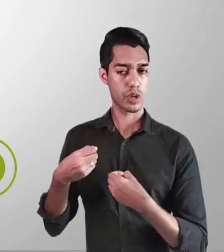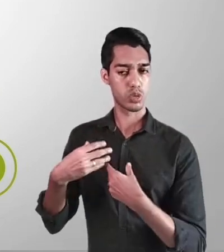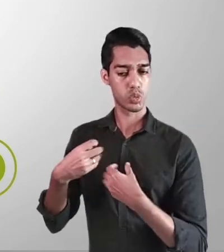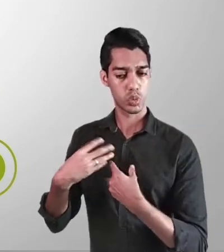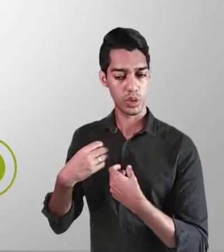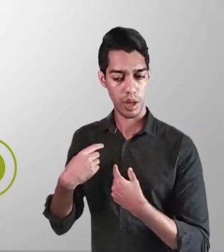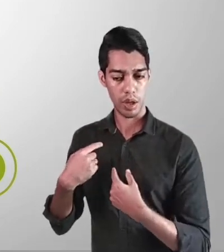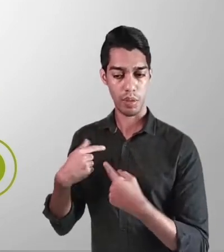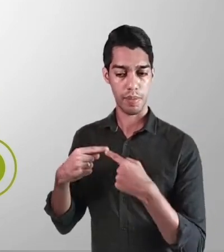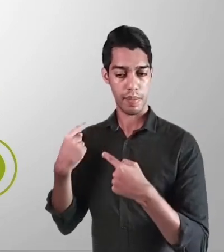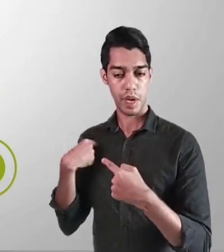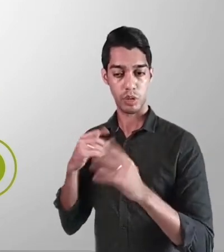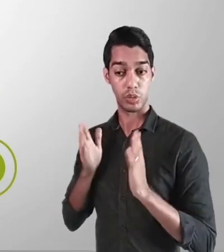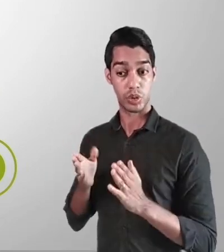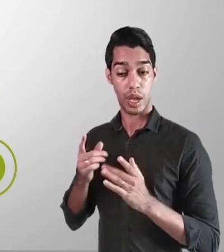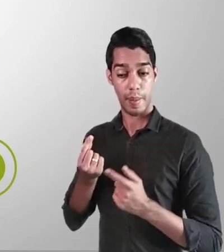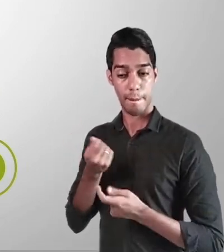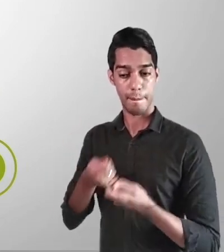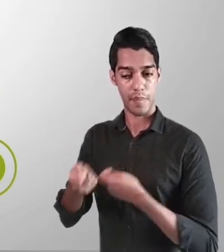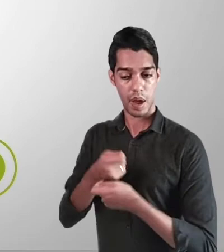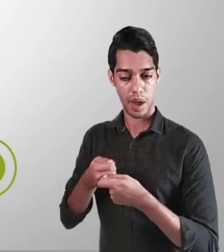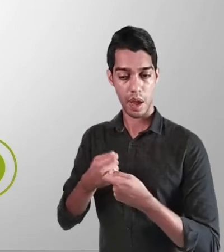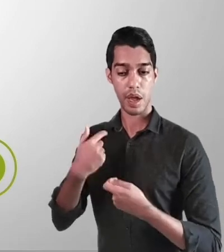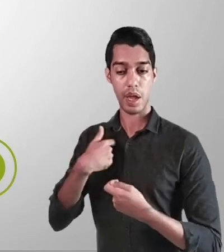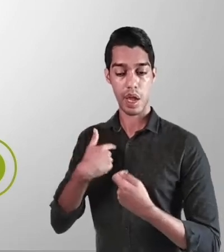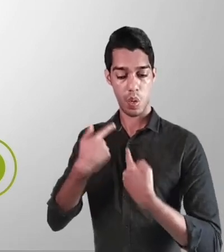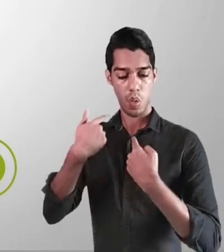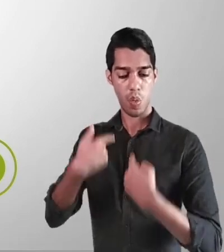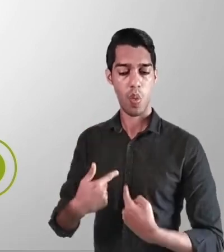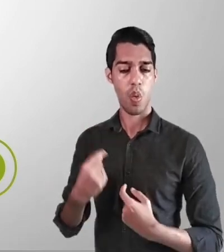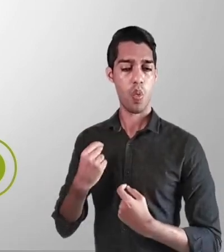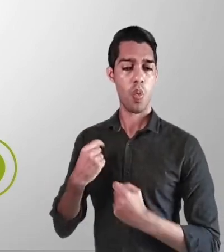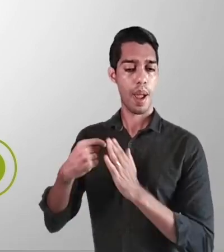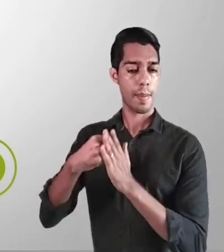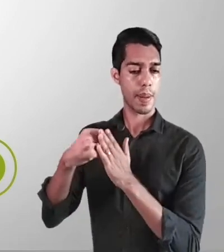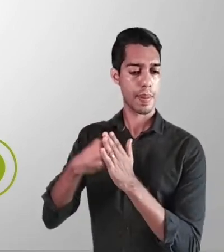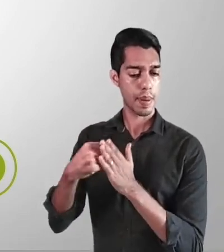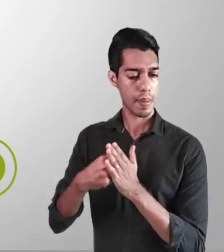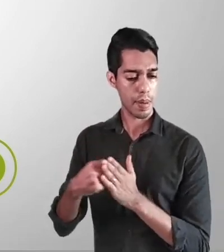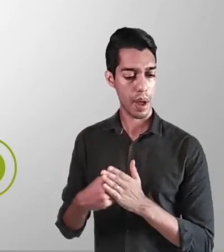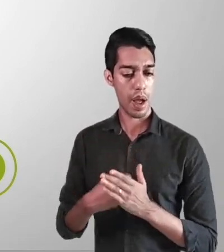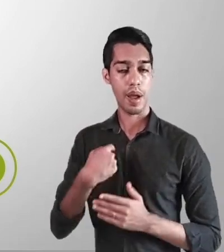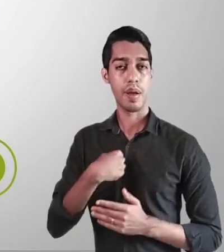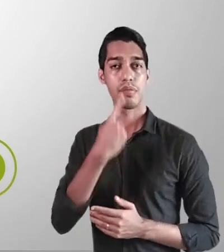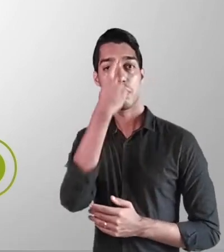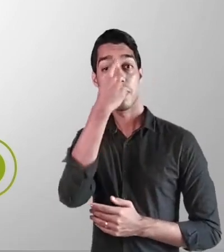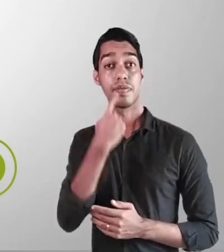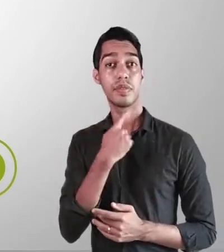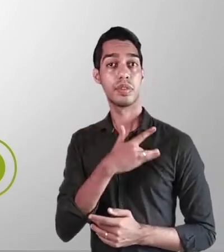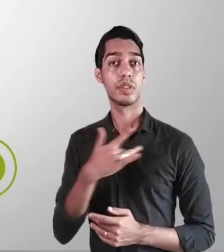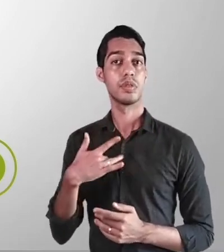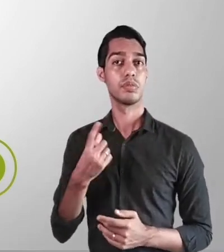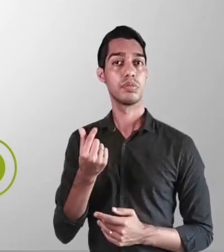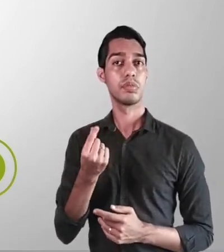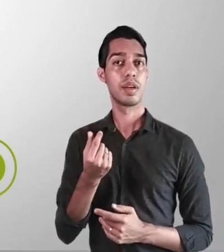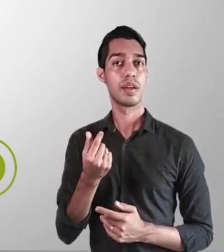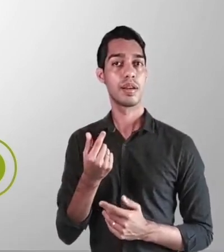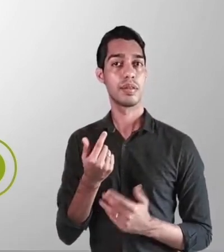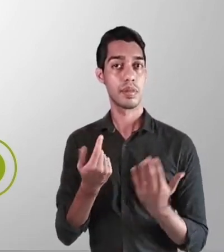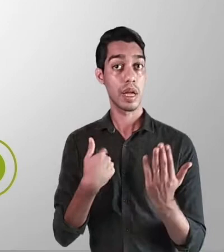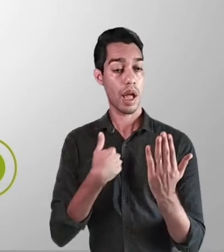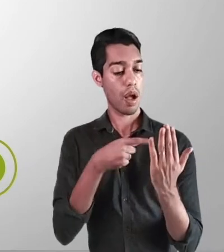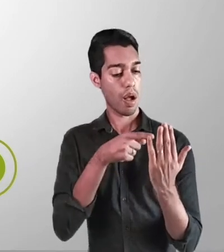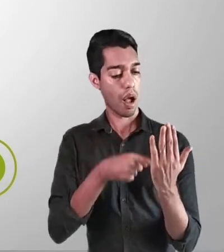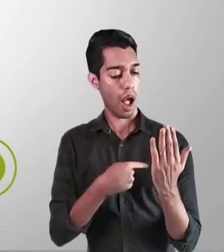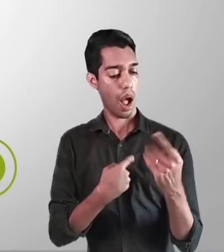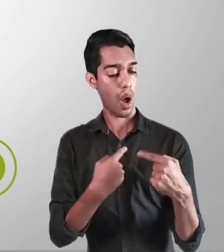que eu recebi, tenho condições de fazer um diagnóstico pessoal, de identificar o perfil da minha saúde financeira, eu tenho um grande passo